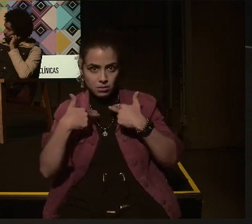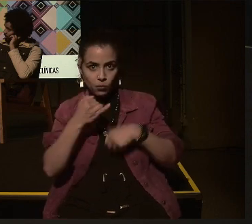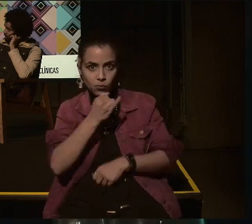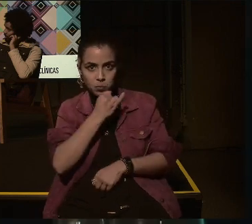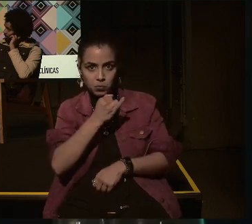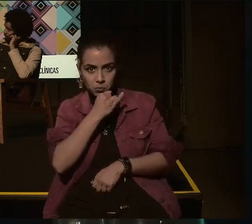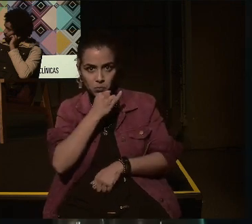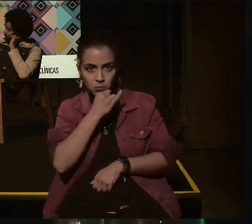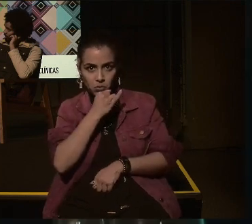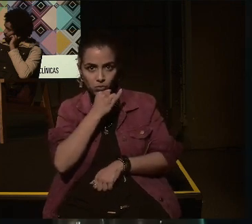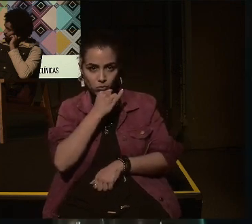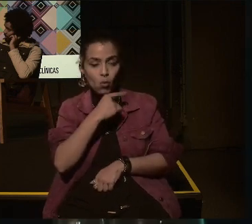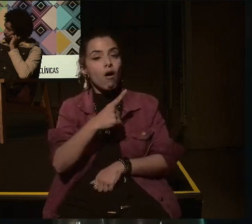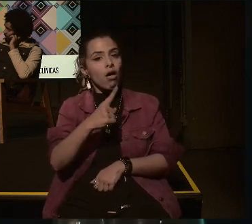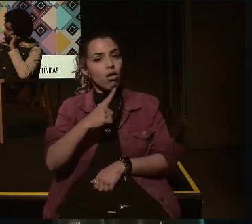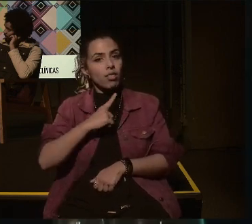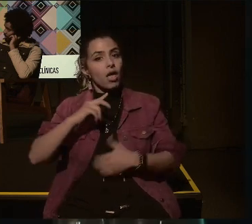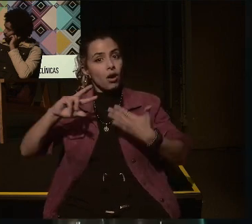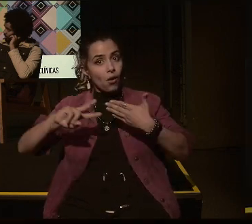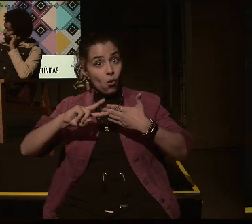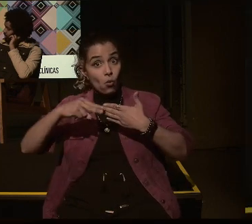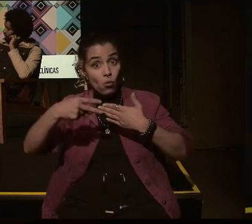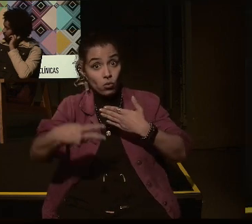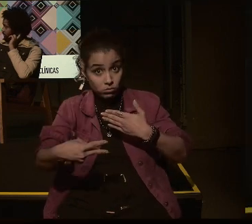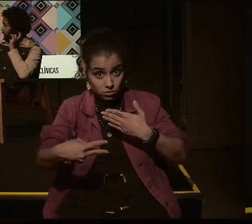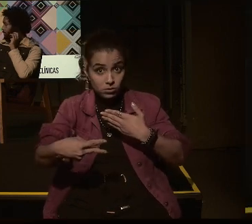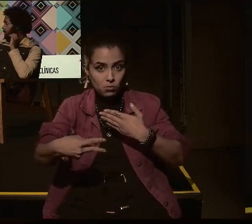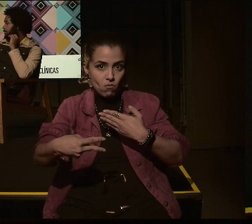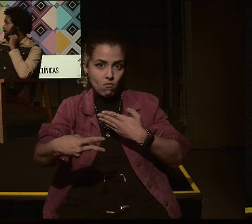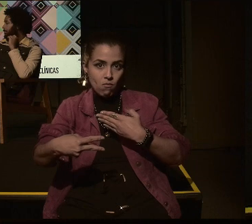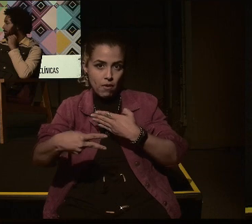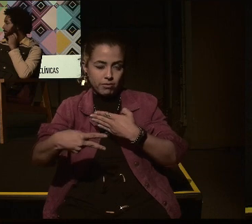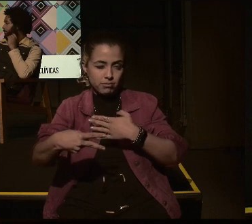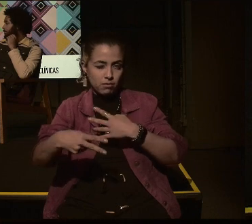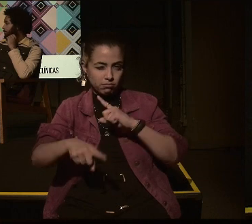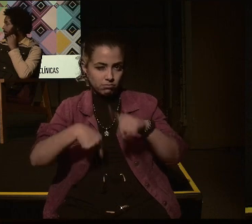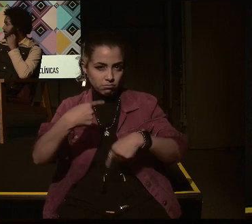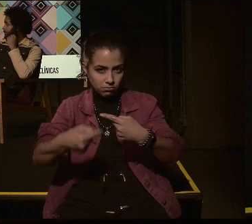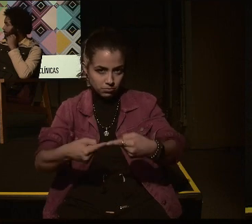um dos efeitos, como a gente conversava há pouco, um dos efeitos